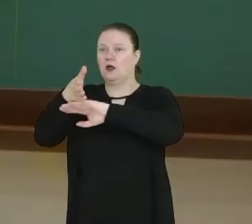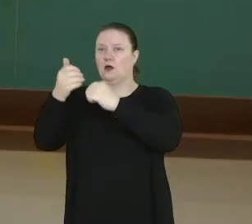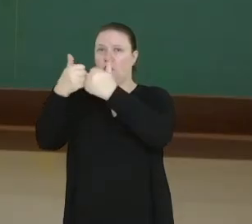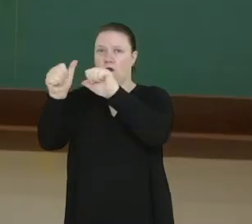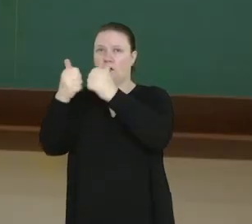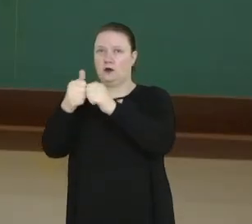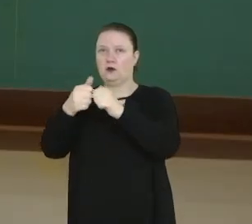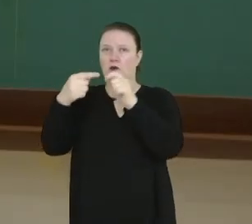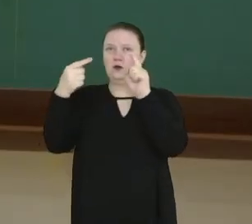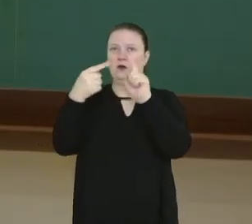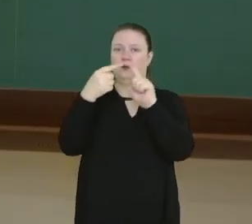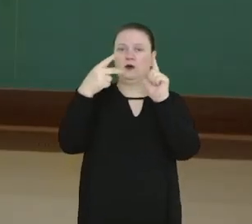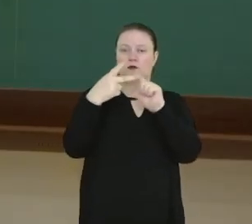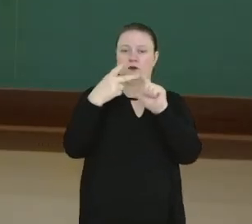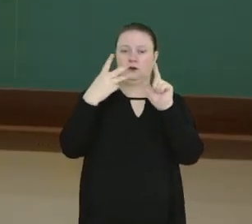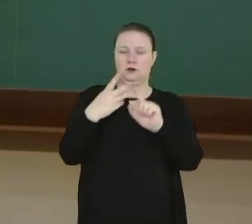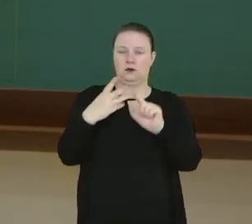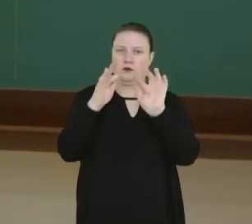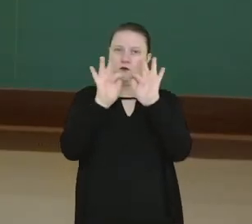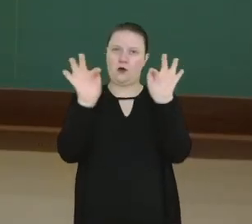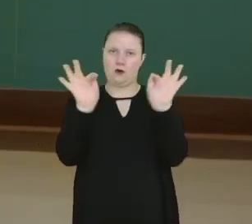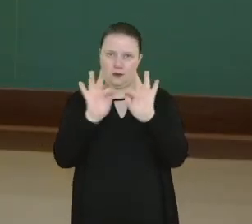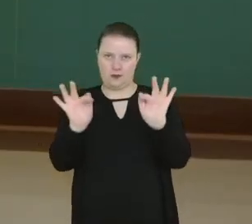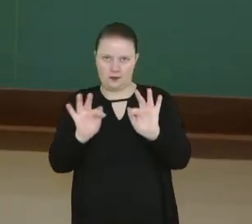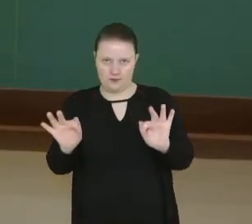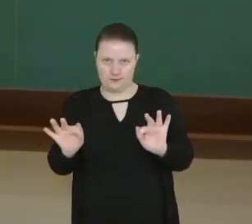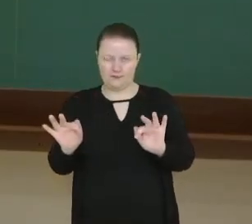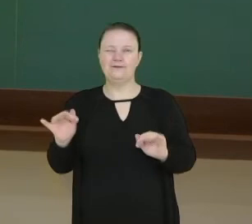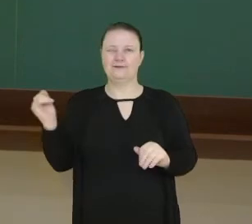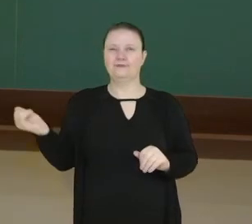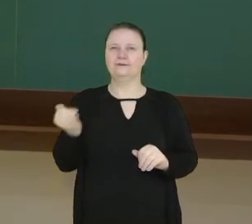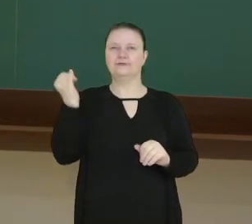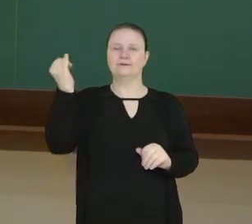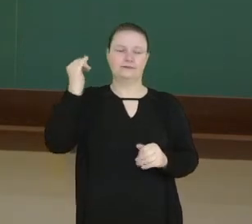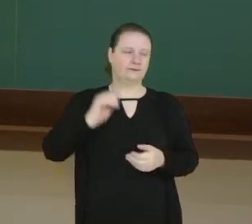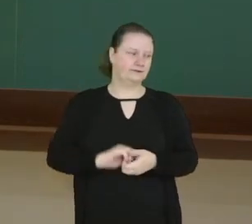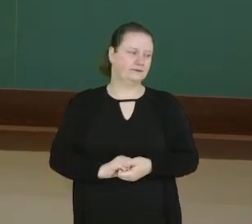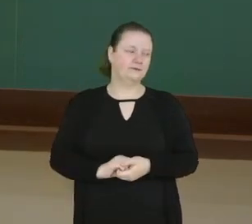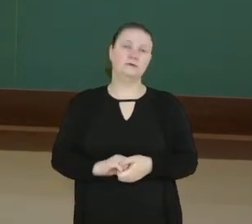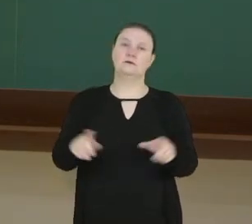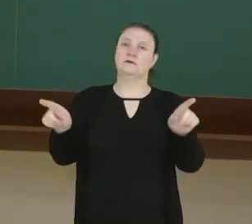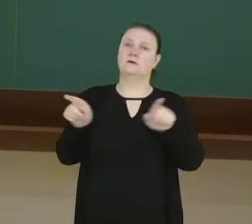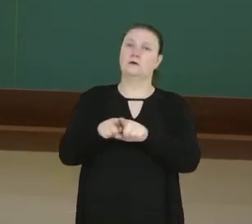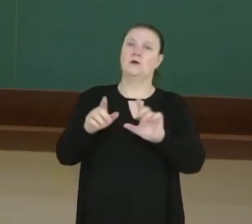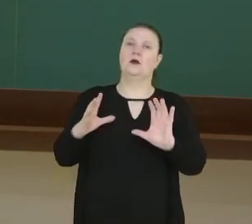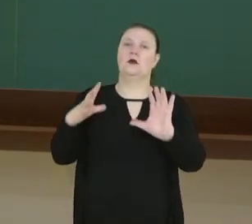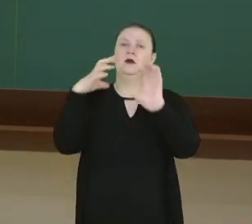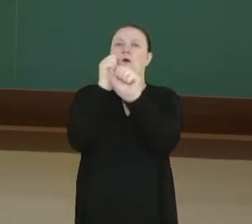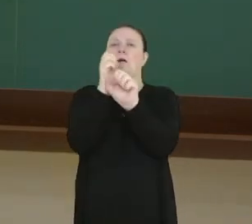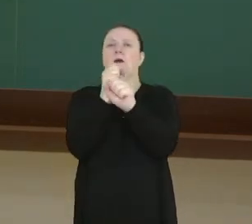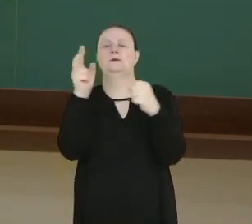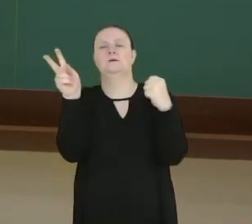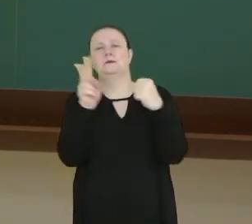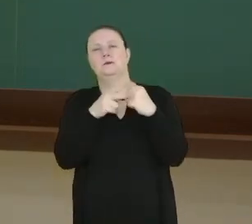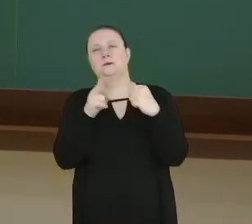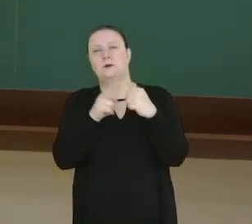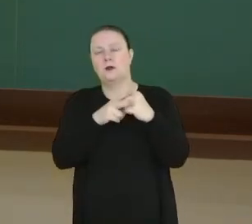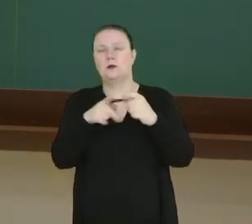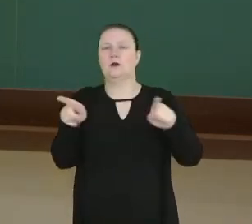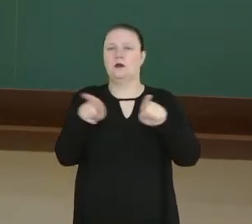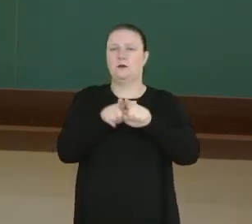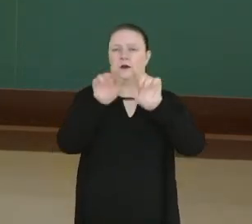terceira oração. Bem importante isso, então. Observaram? Então, a quantidade de verbos é a quantidade de